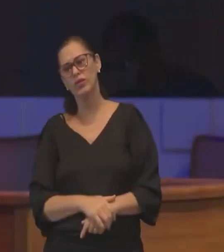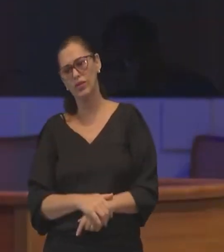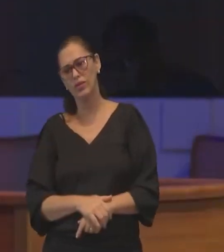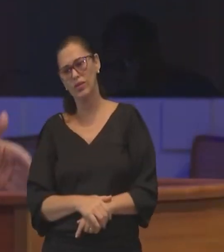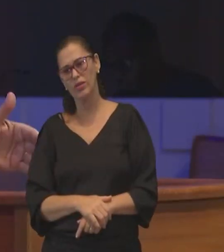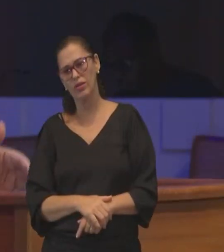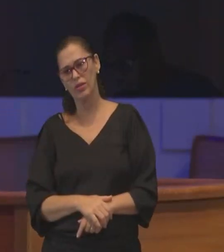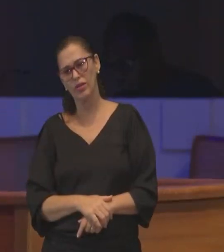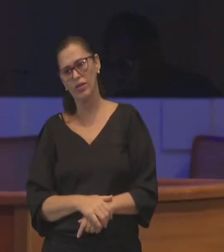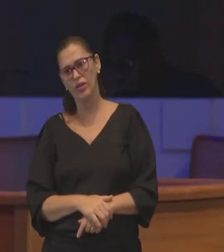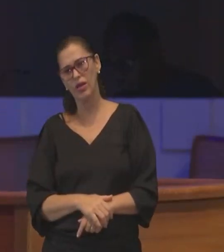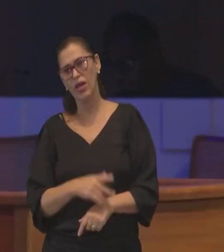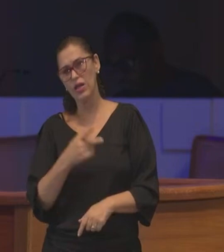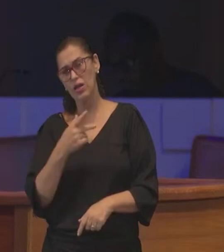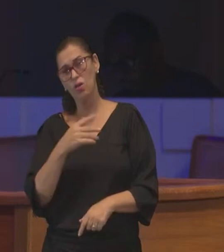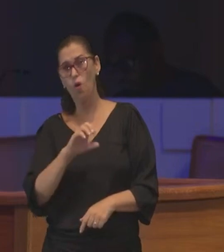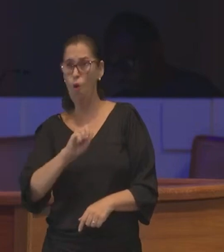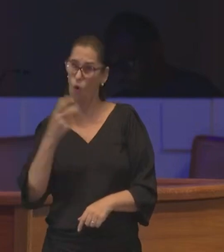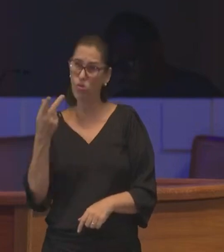seus irmãos, seus amigos,